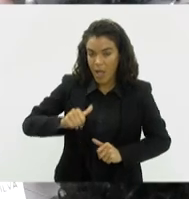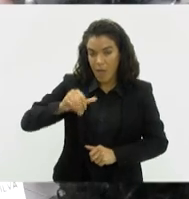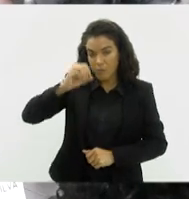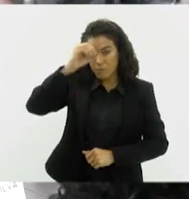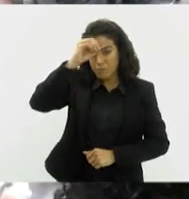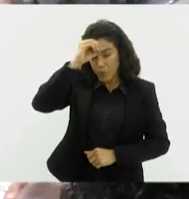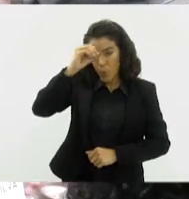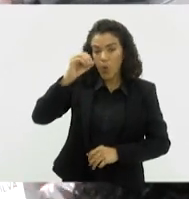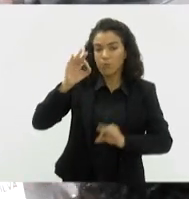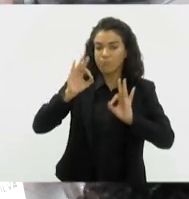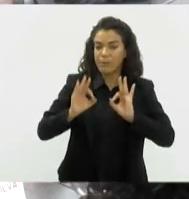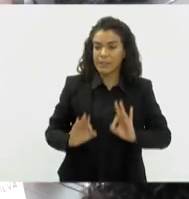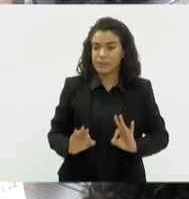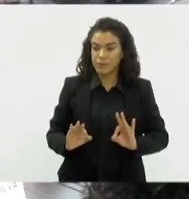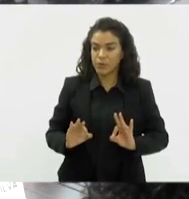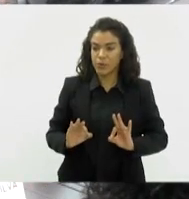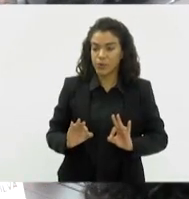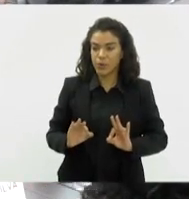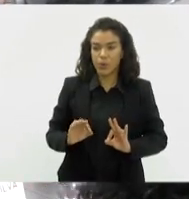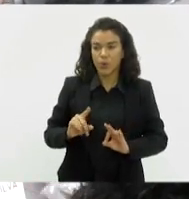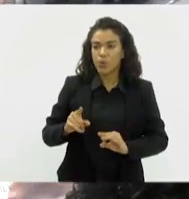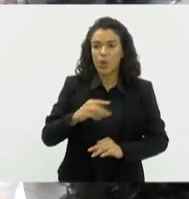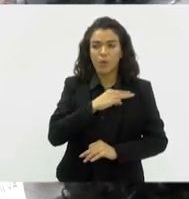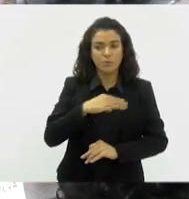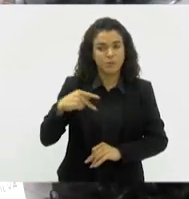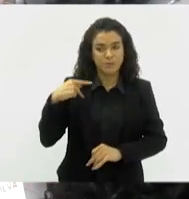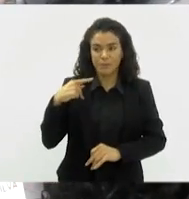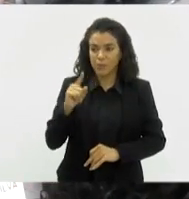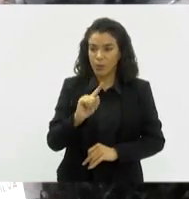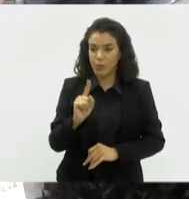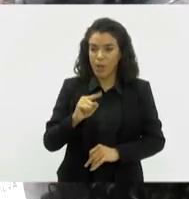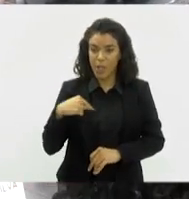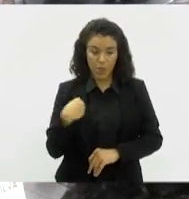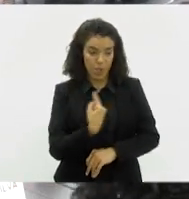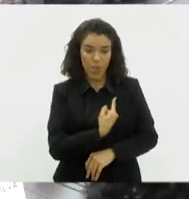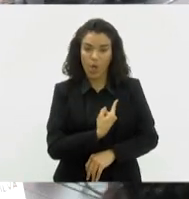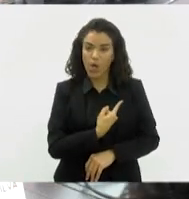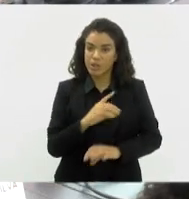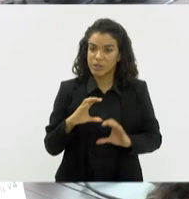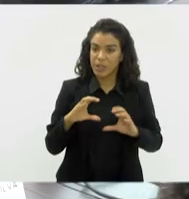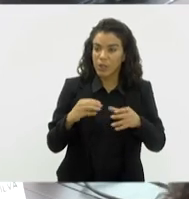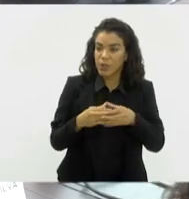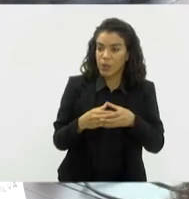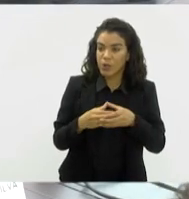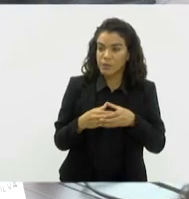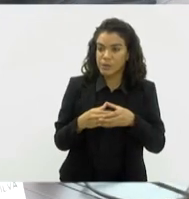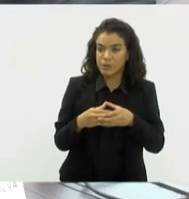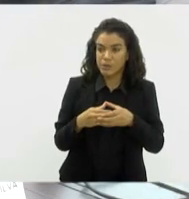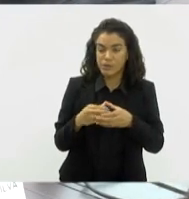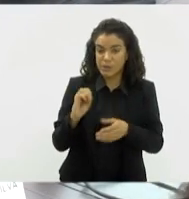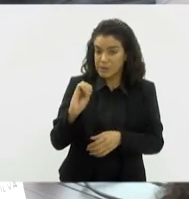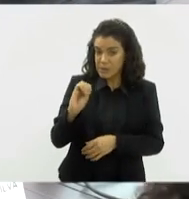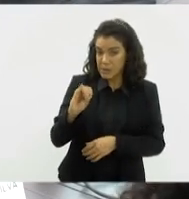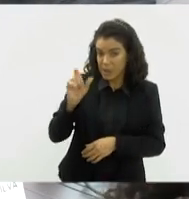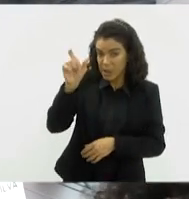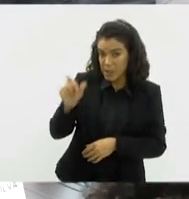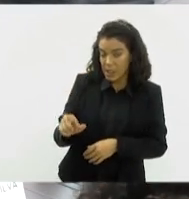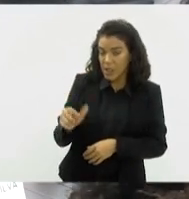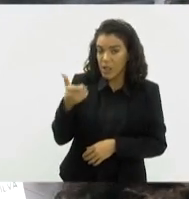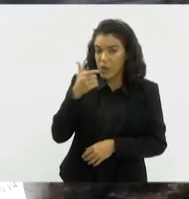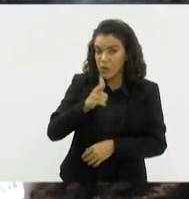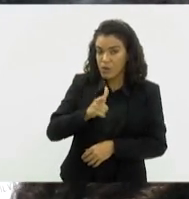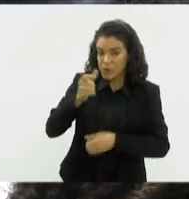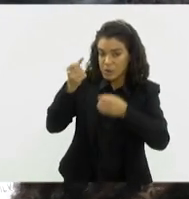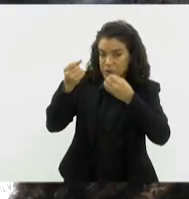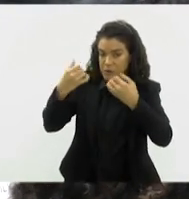falar isso, não é o Ministério Público, não é ninguém, somos nós, da Comissão de Normas Internas da Assembleia Legislativa. Se ele não conseguir nos explicar